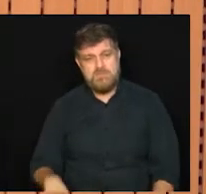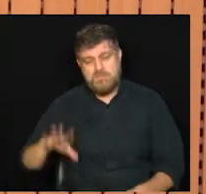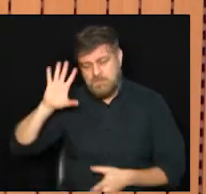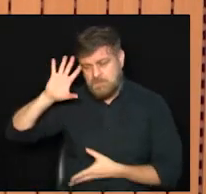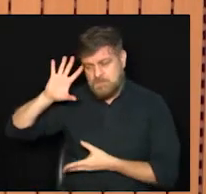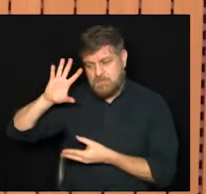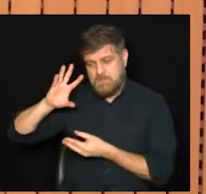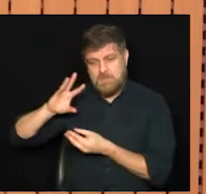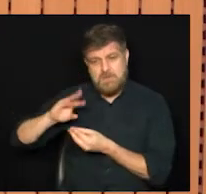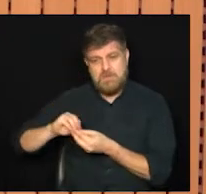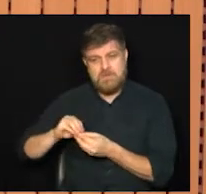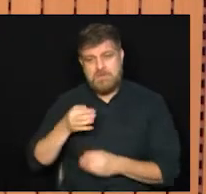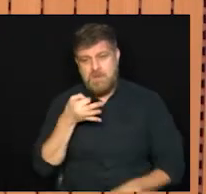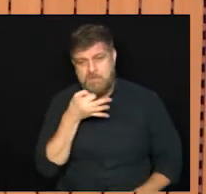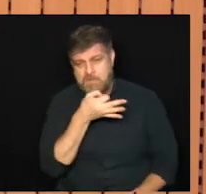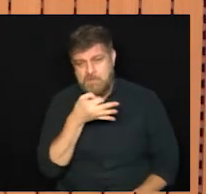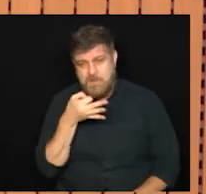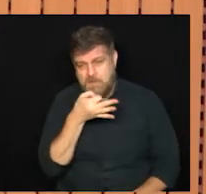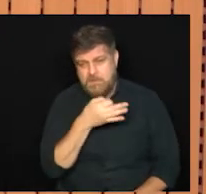eu queria comentar,